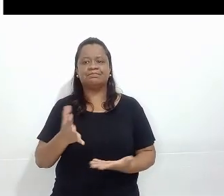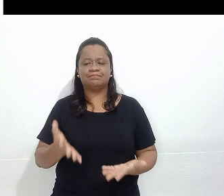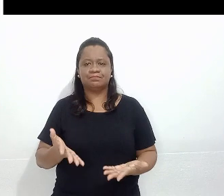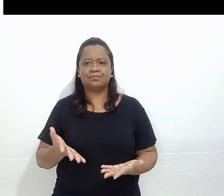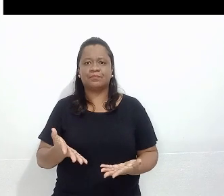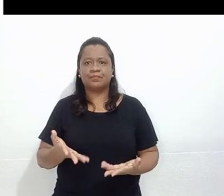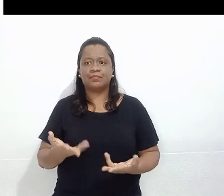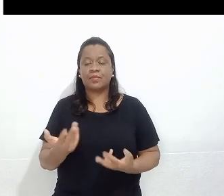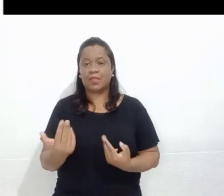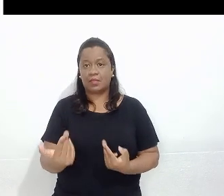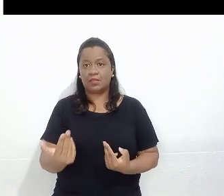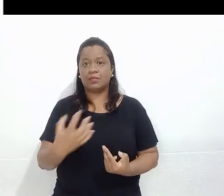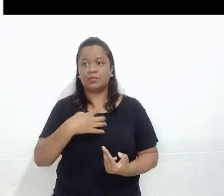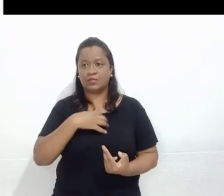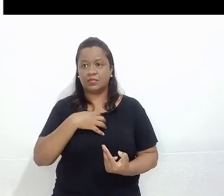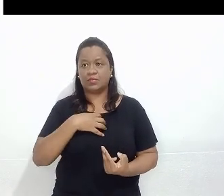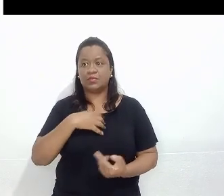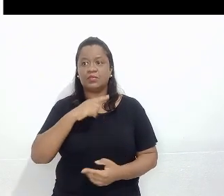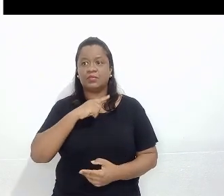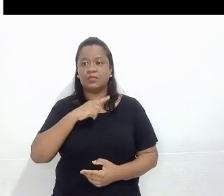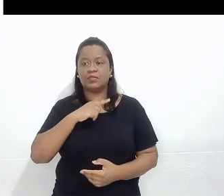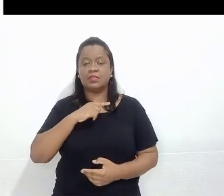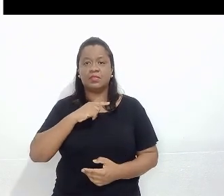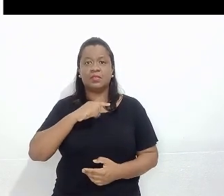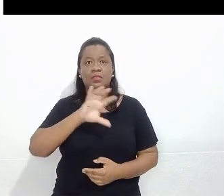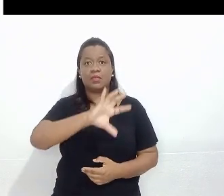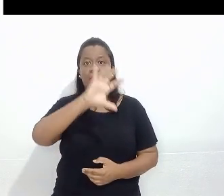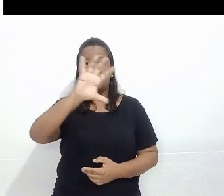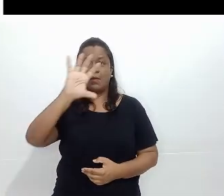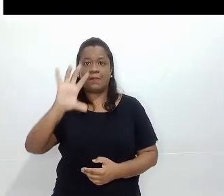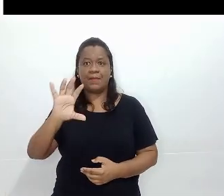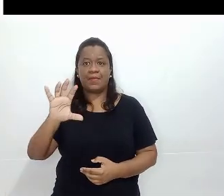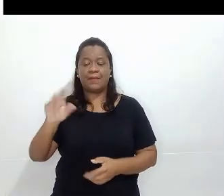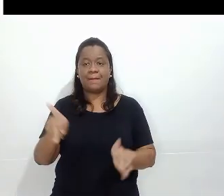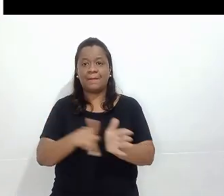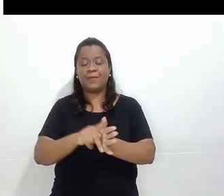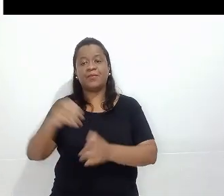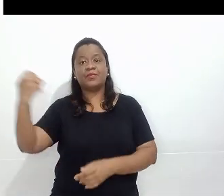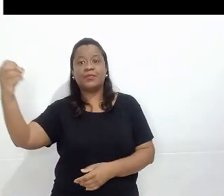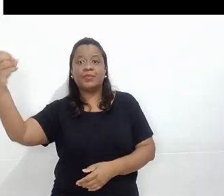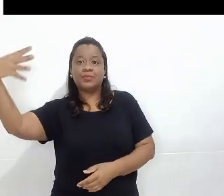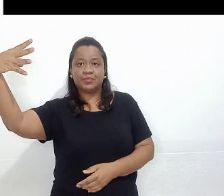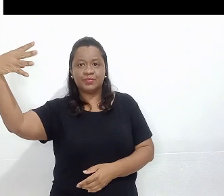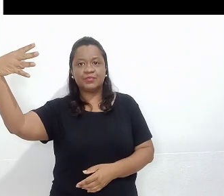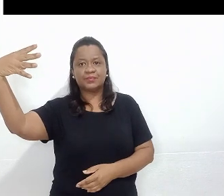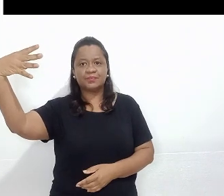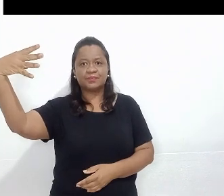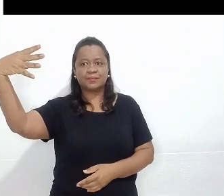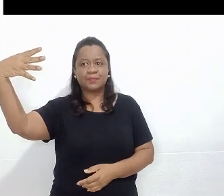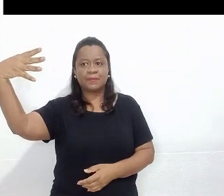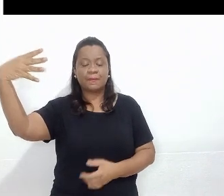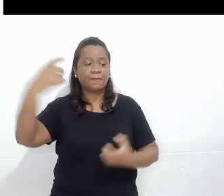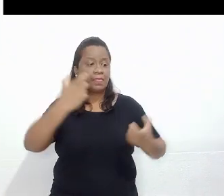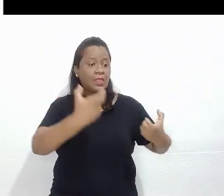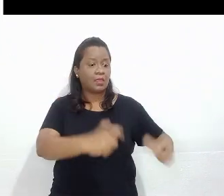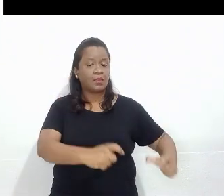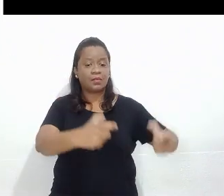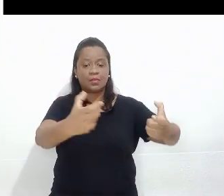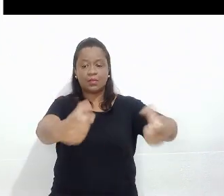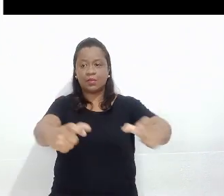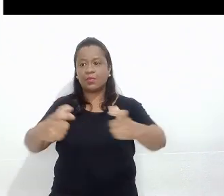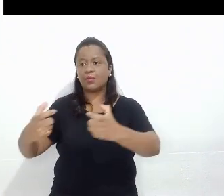forma, você também tem o mapa da luz, olha lá, aonde vão estar os spots que você